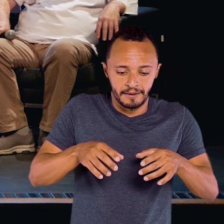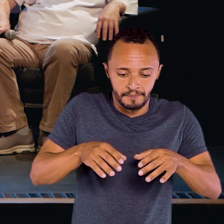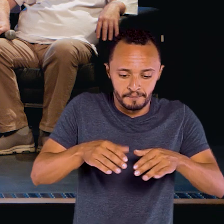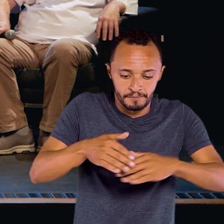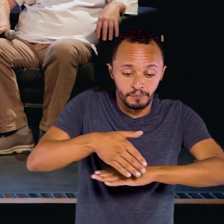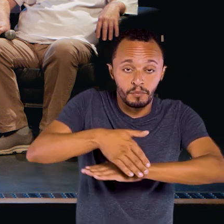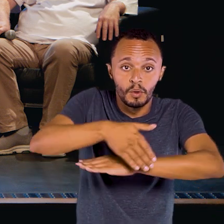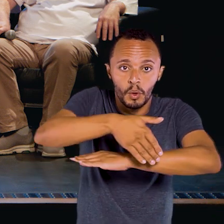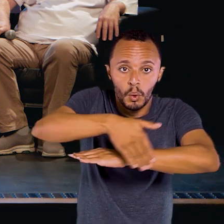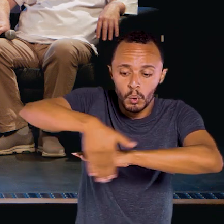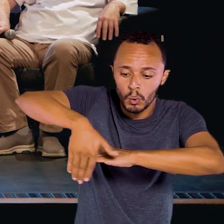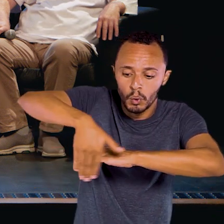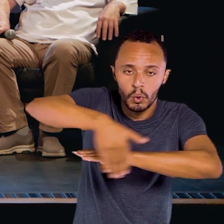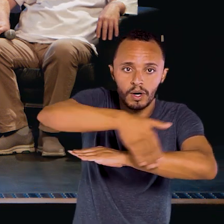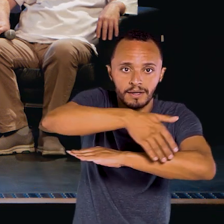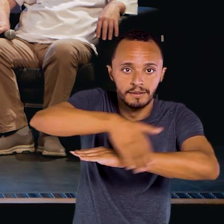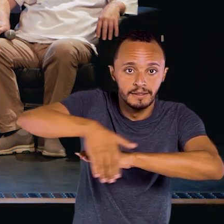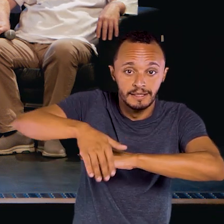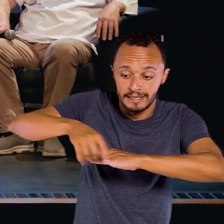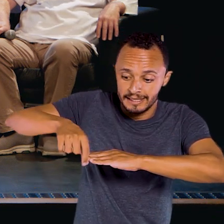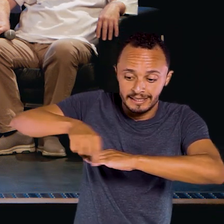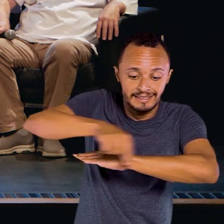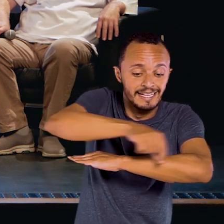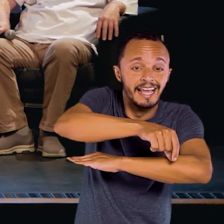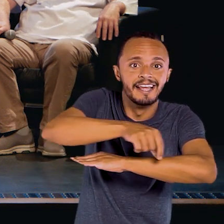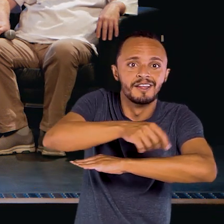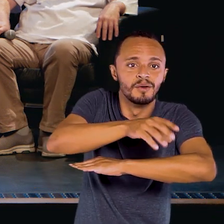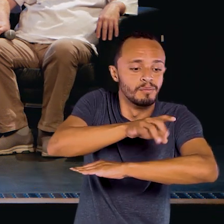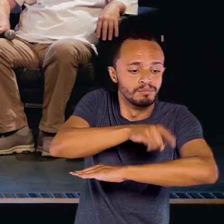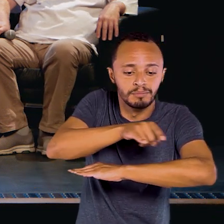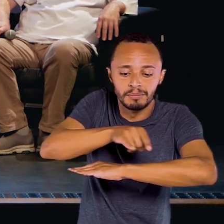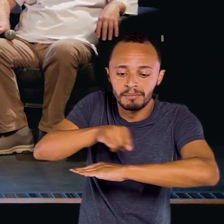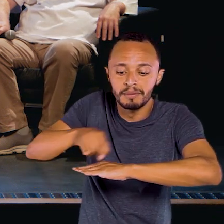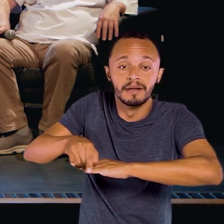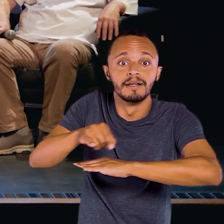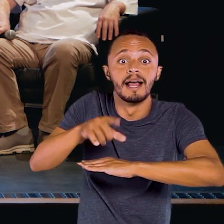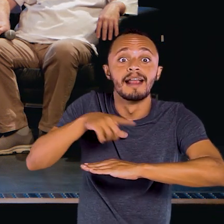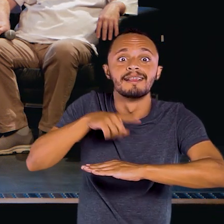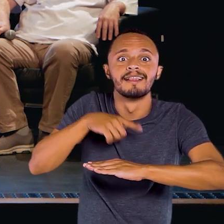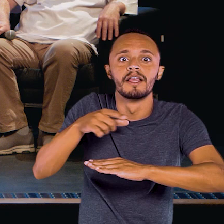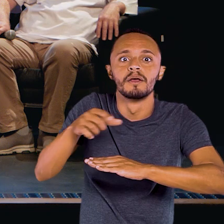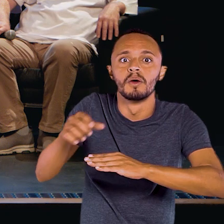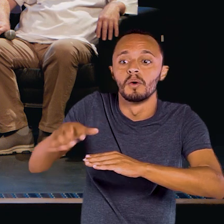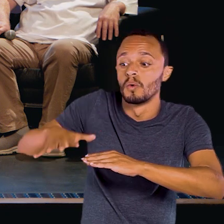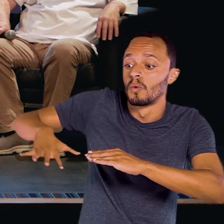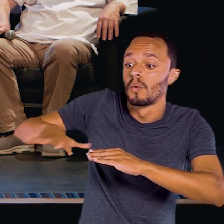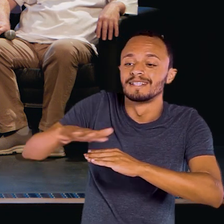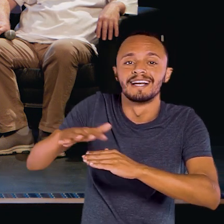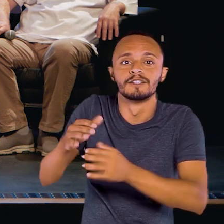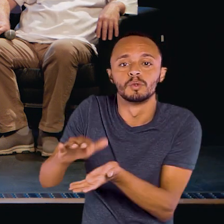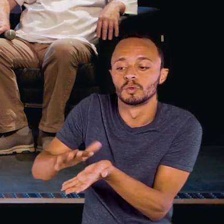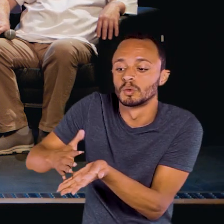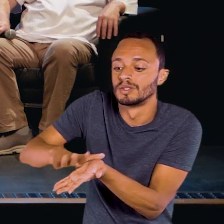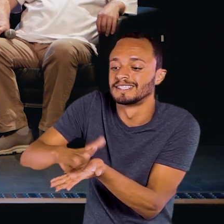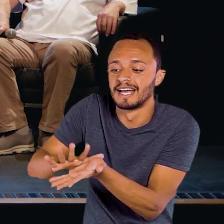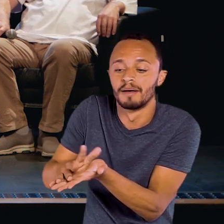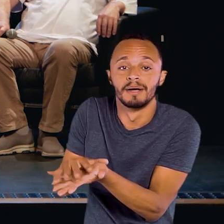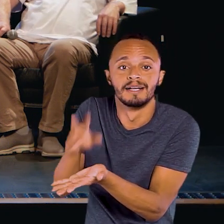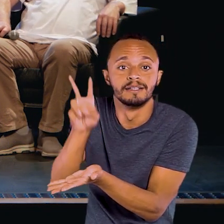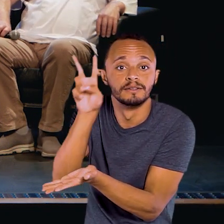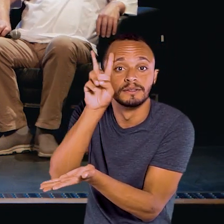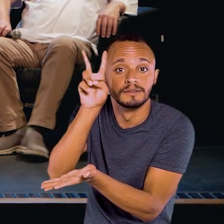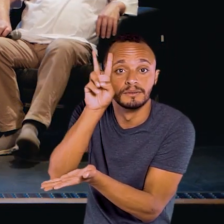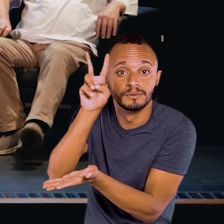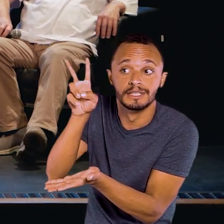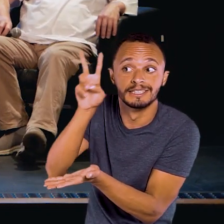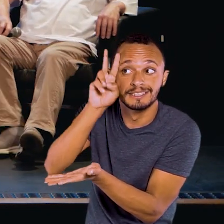toda a calçada e ainda fecha ainda, né? Tem o quadrilátero do samba, que é a Lollapalooza do samba. É de segunda a segunda, começa